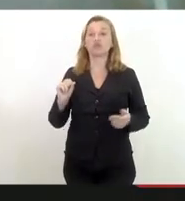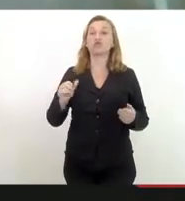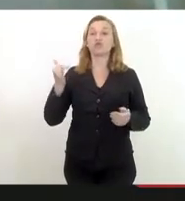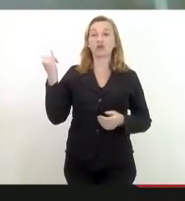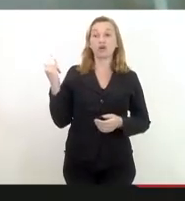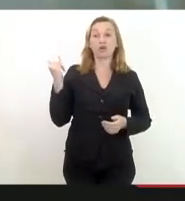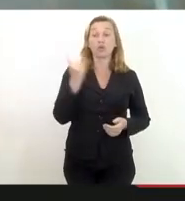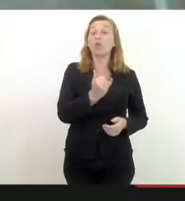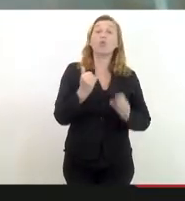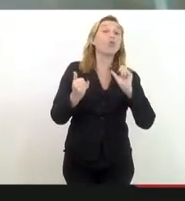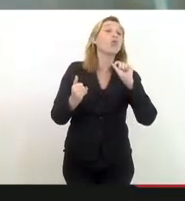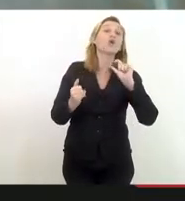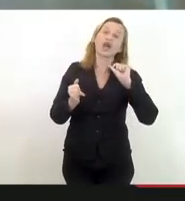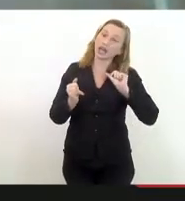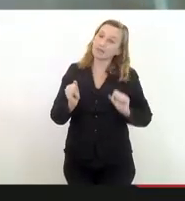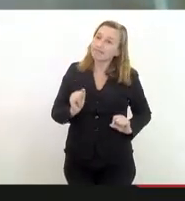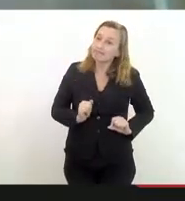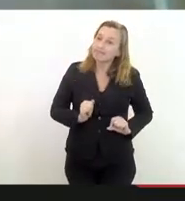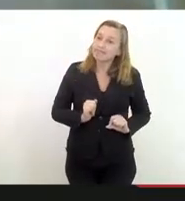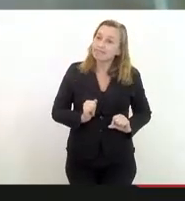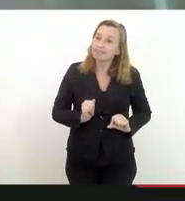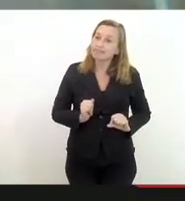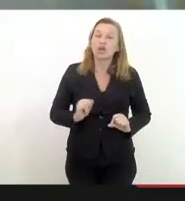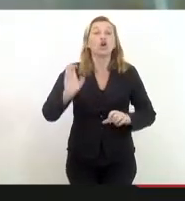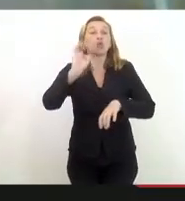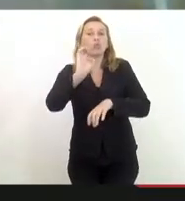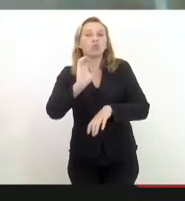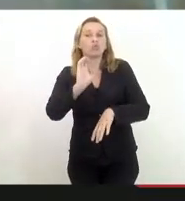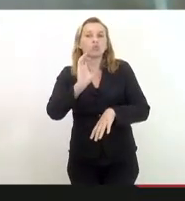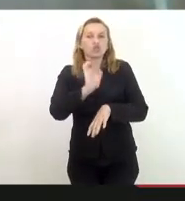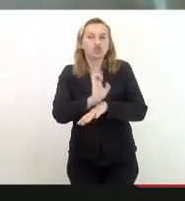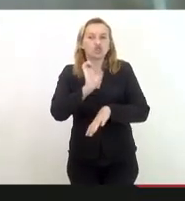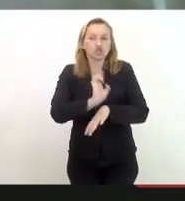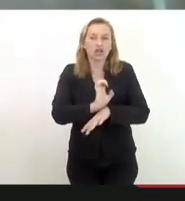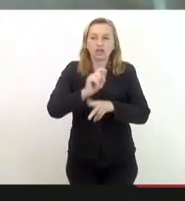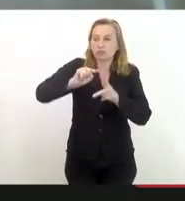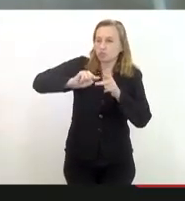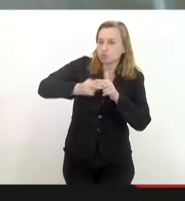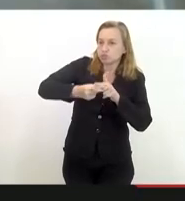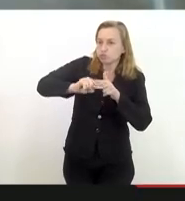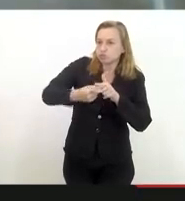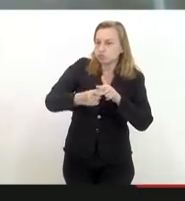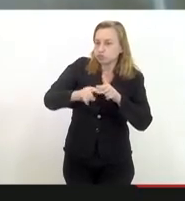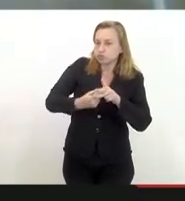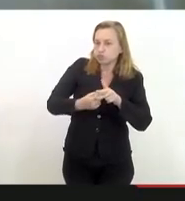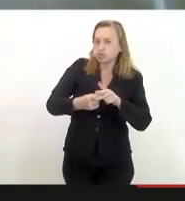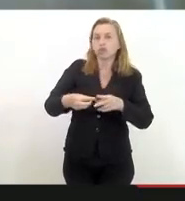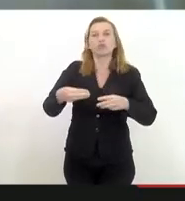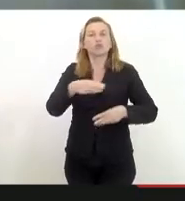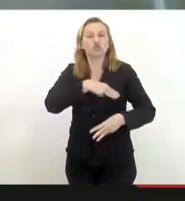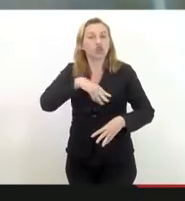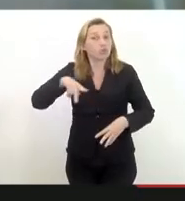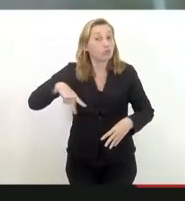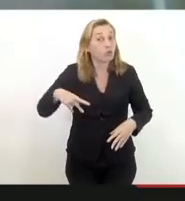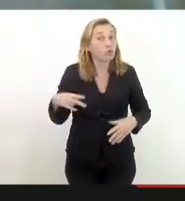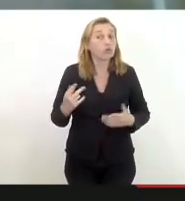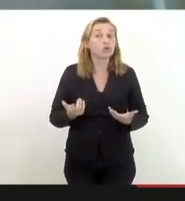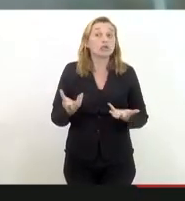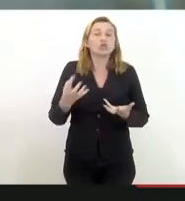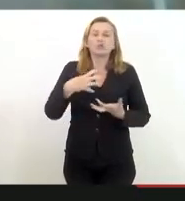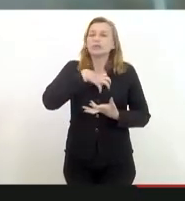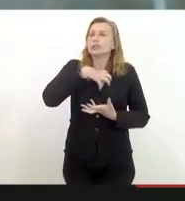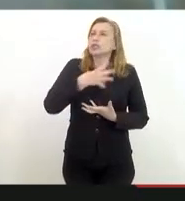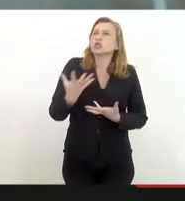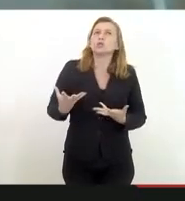dito que o Estado faria um termo de ajustamento de conduta com o Ministério Público no